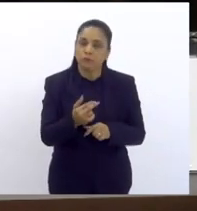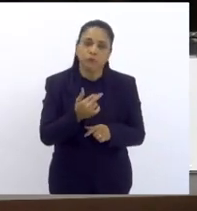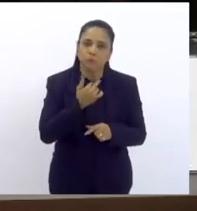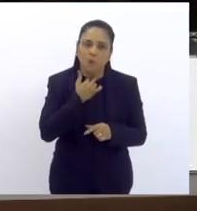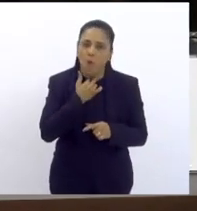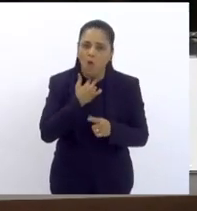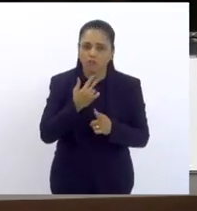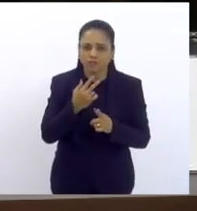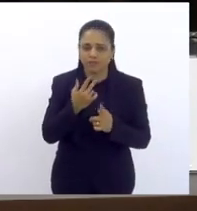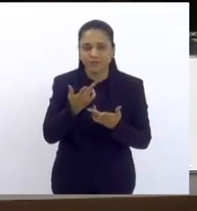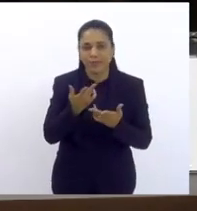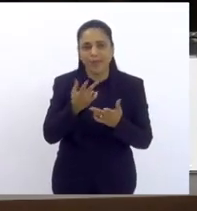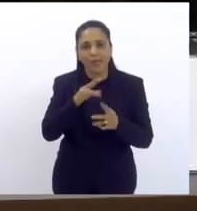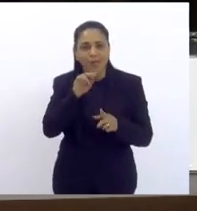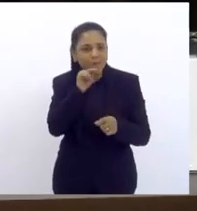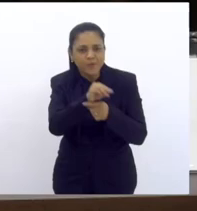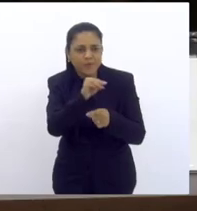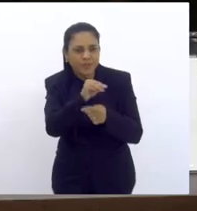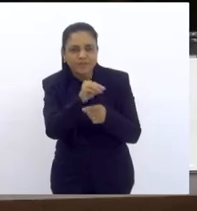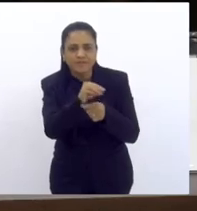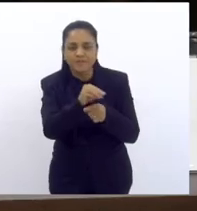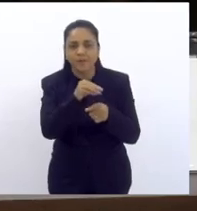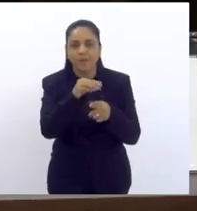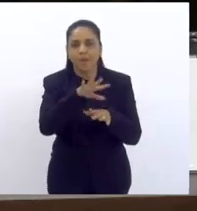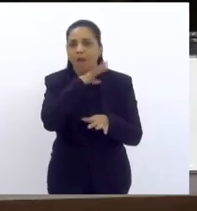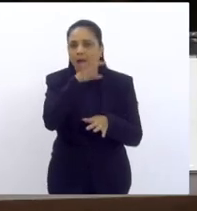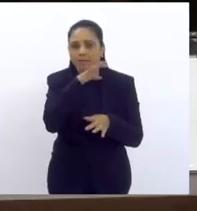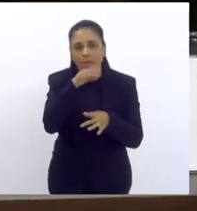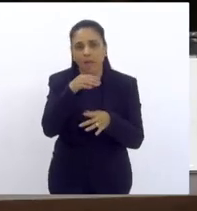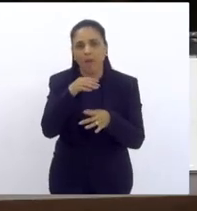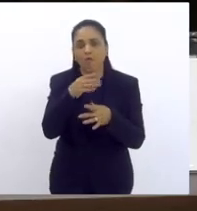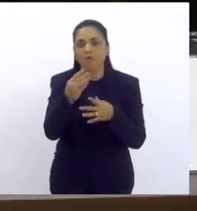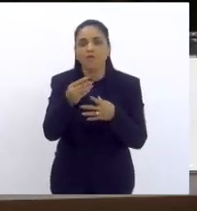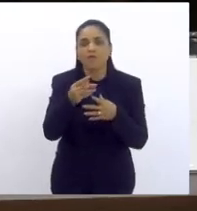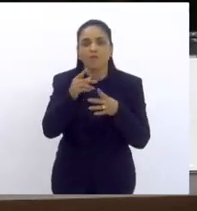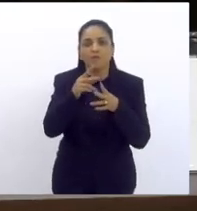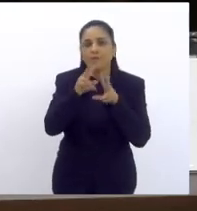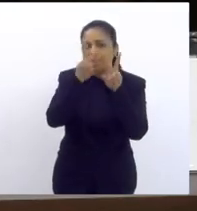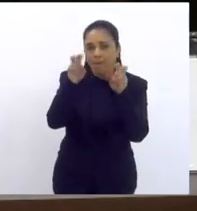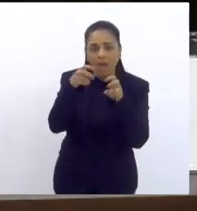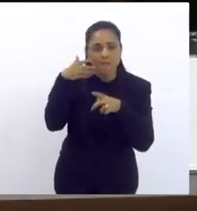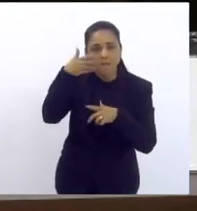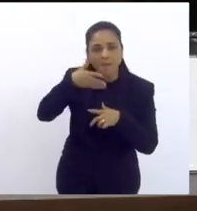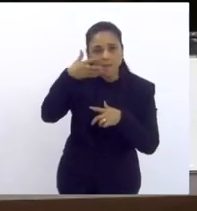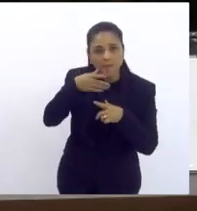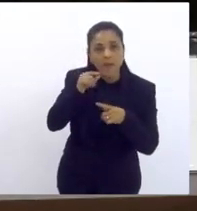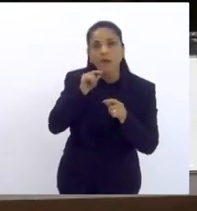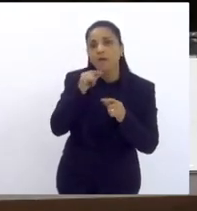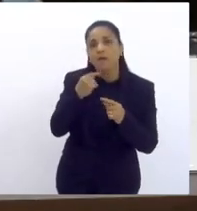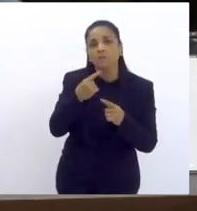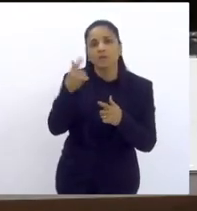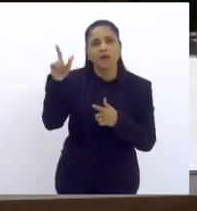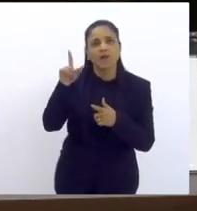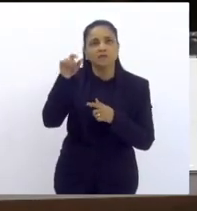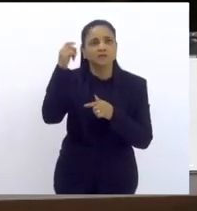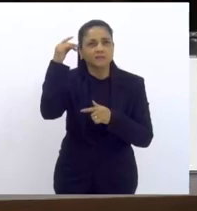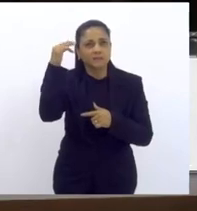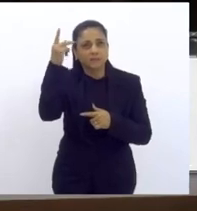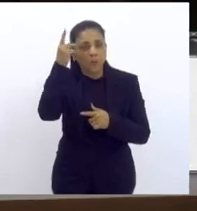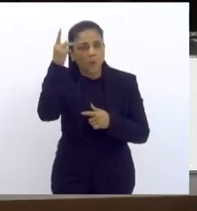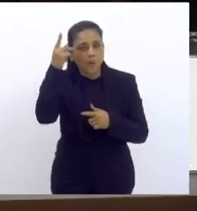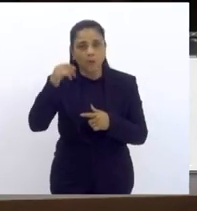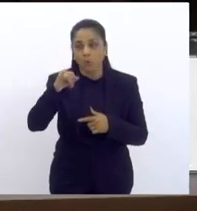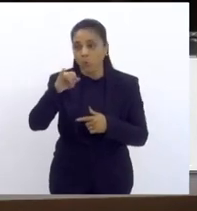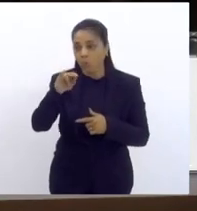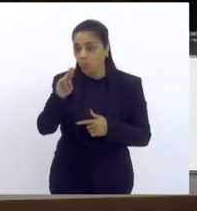Nacional sem lembrar da o Ipa de São Paulo que também não sei quantos anos tem Mas é por aí né mais mais de 80 anos é a primeira o Ipa